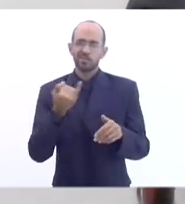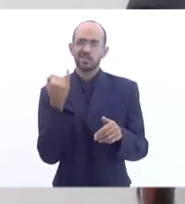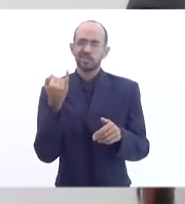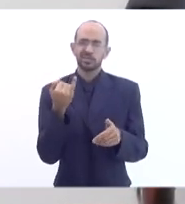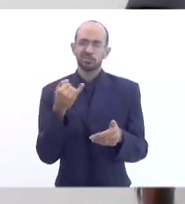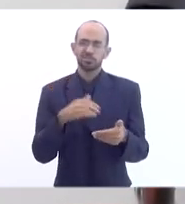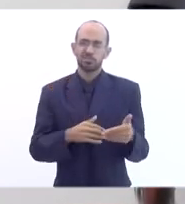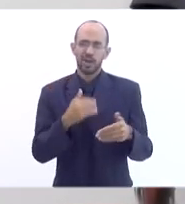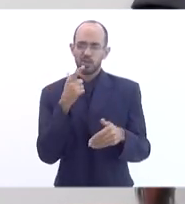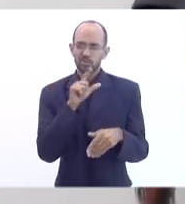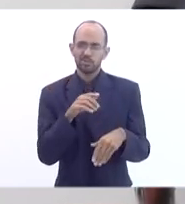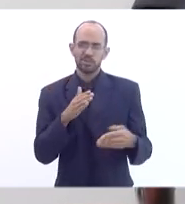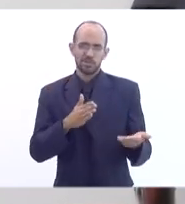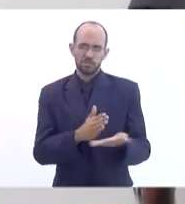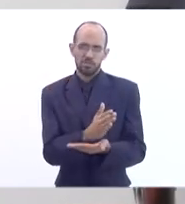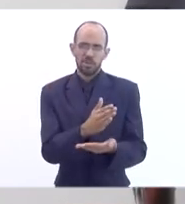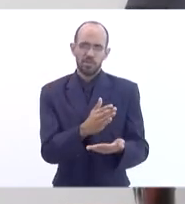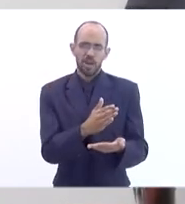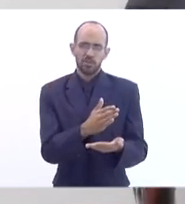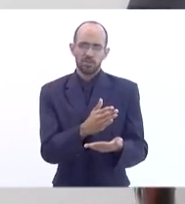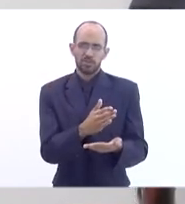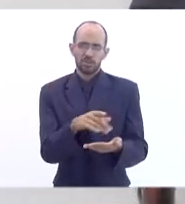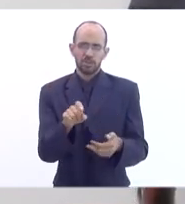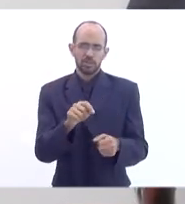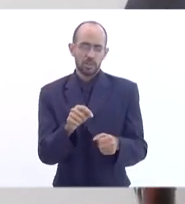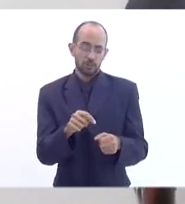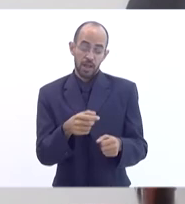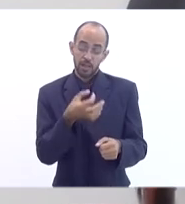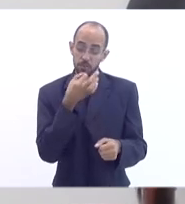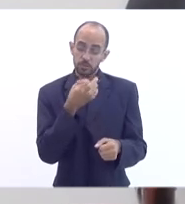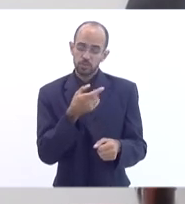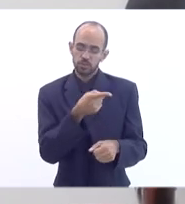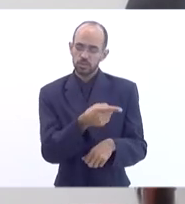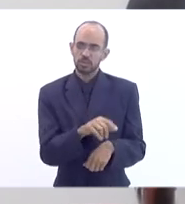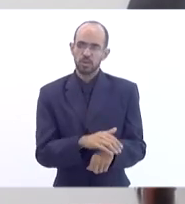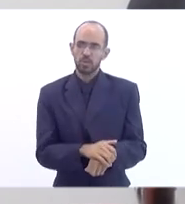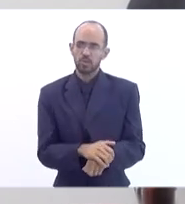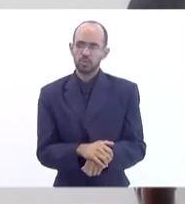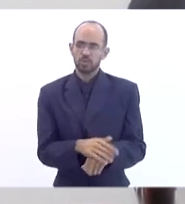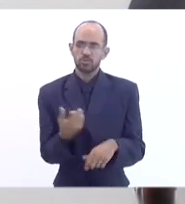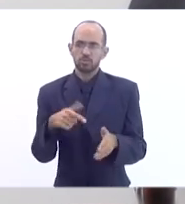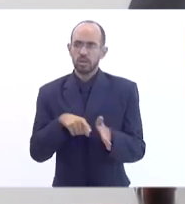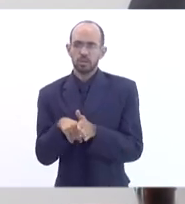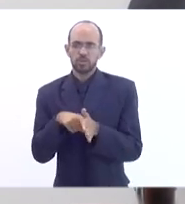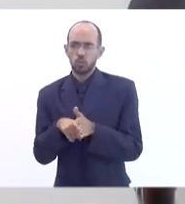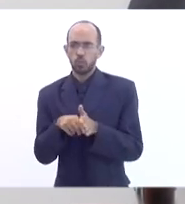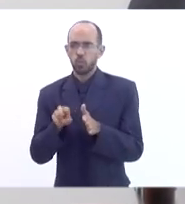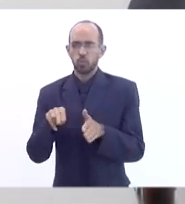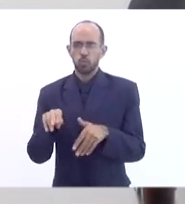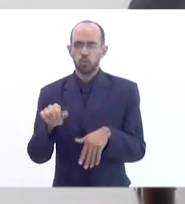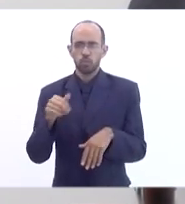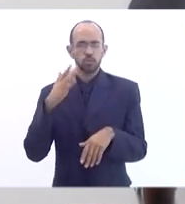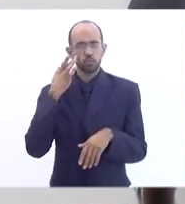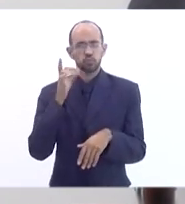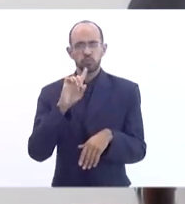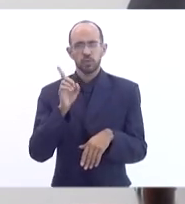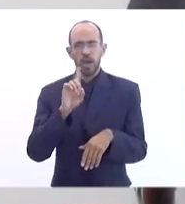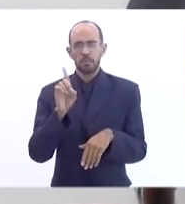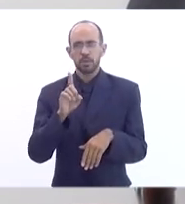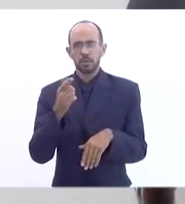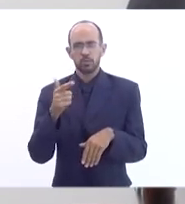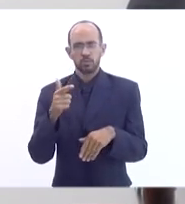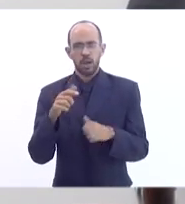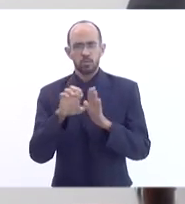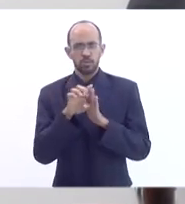centenas e centenas de posições você dá obeso né a dica ali de uma questão que ninguém nunca ouviu falar da vida que tá fora do edital